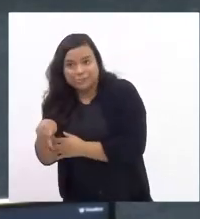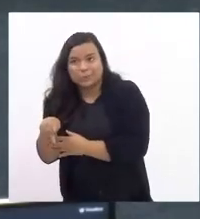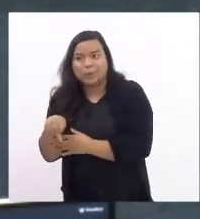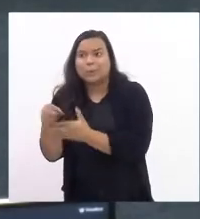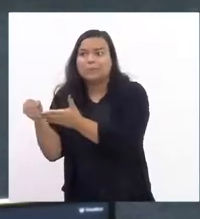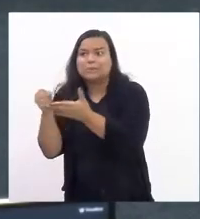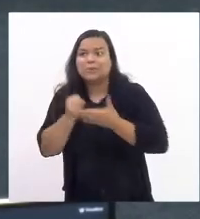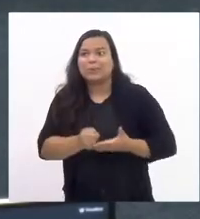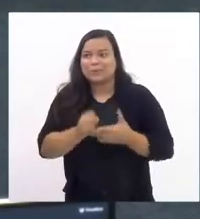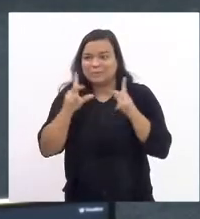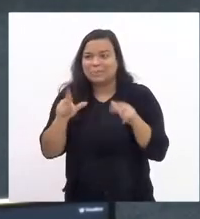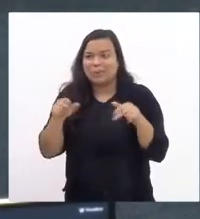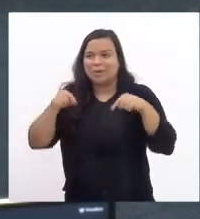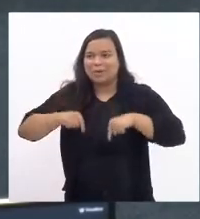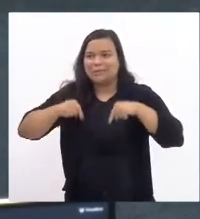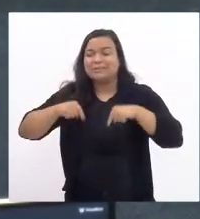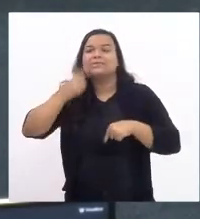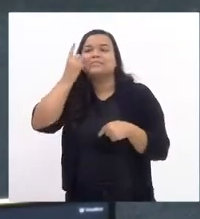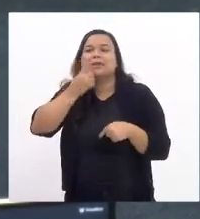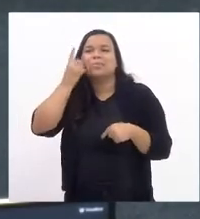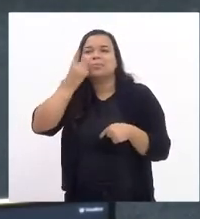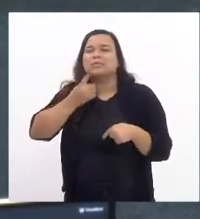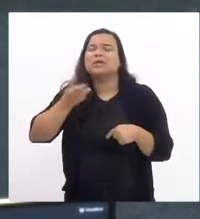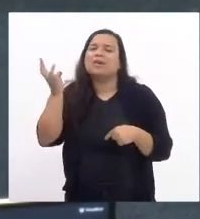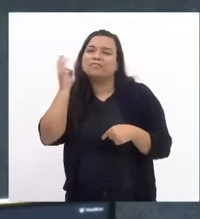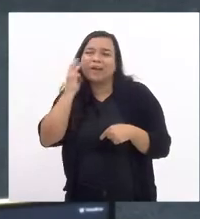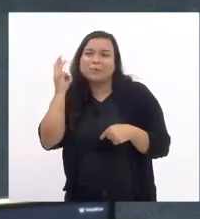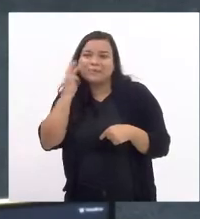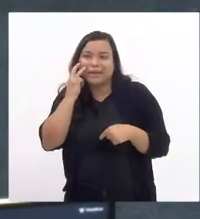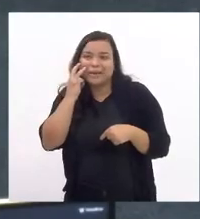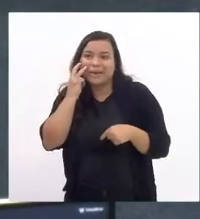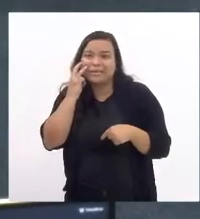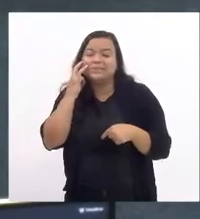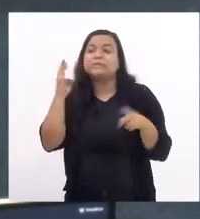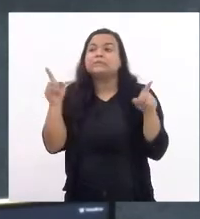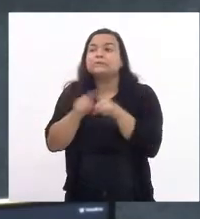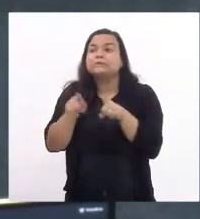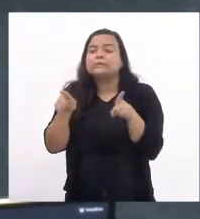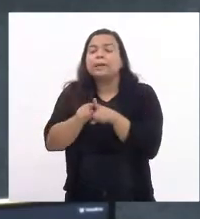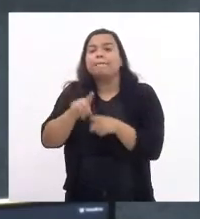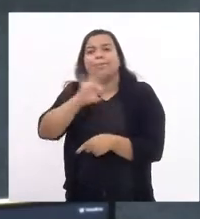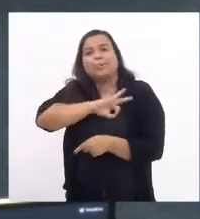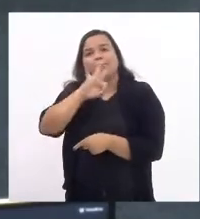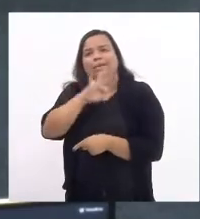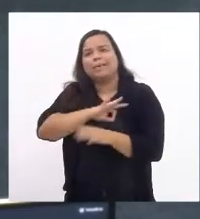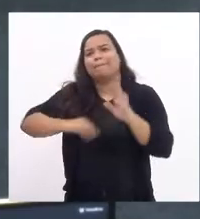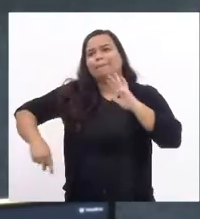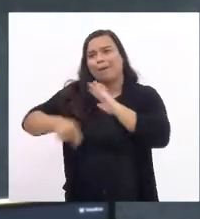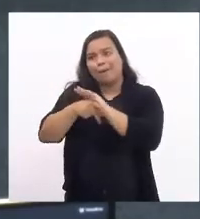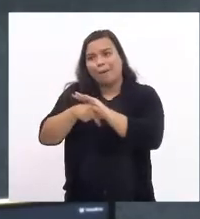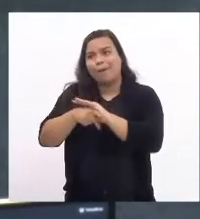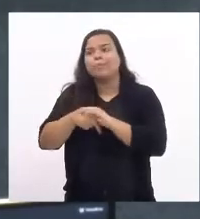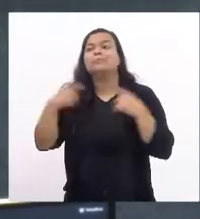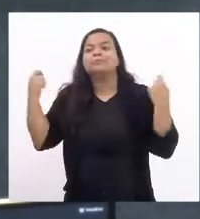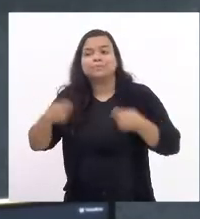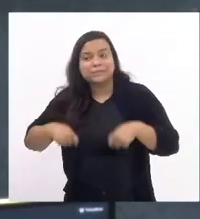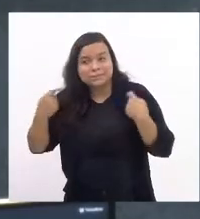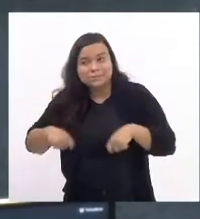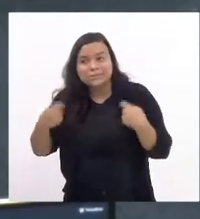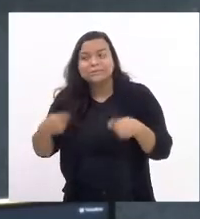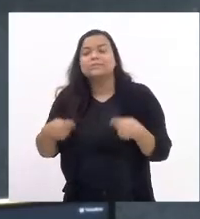trazido aqui pelo deputado Valdec, e também dos policiais, né, que precisam